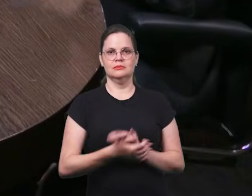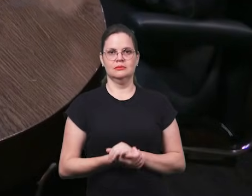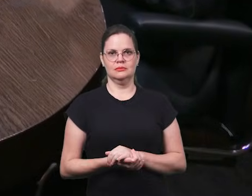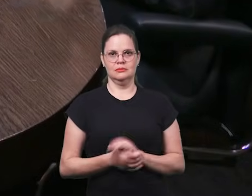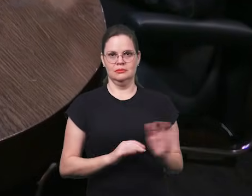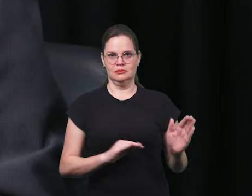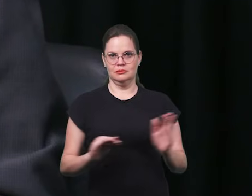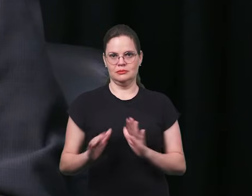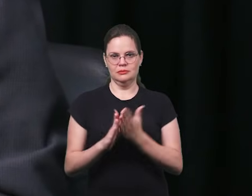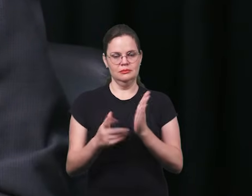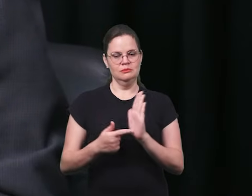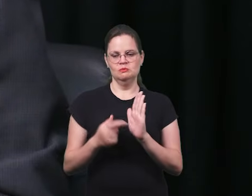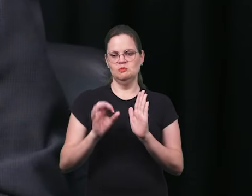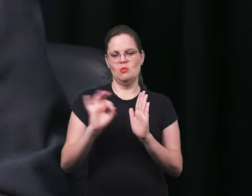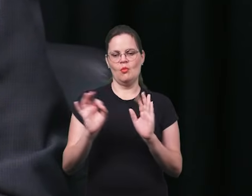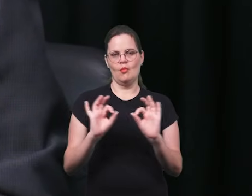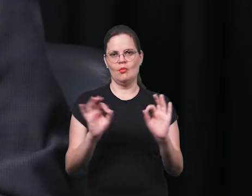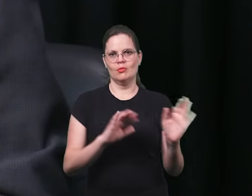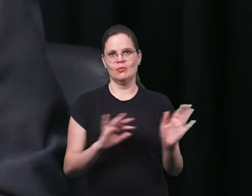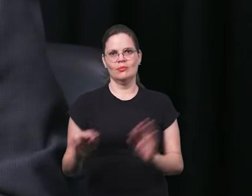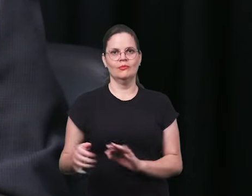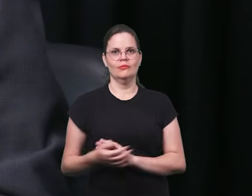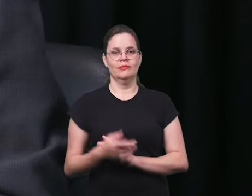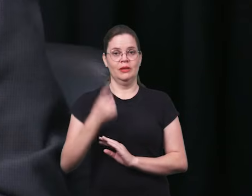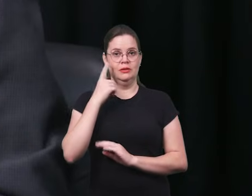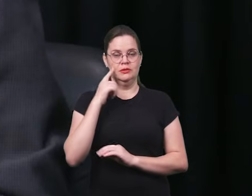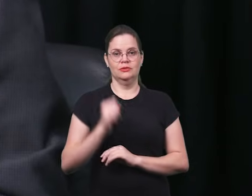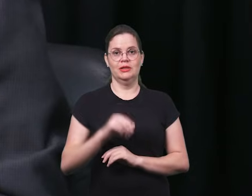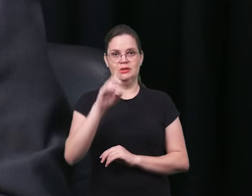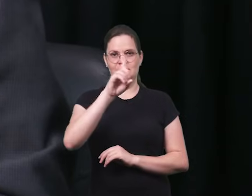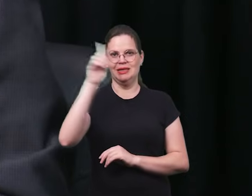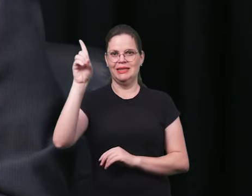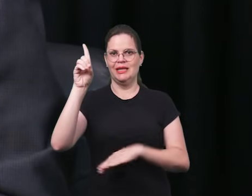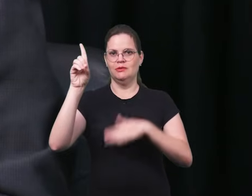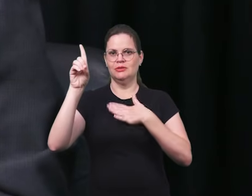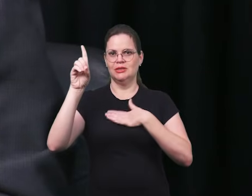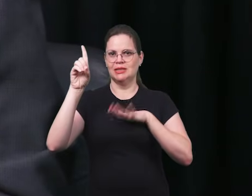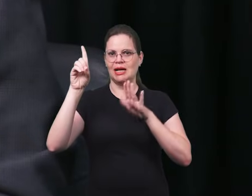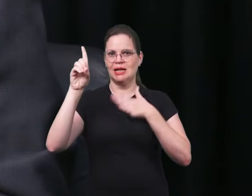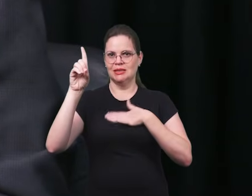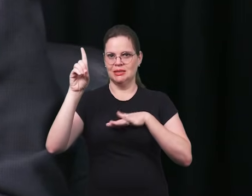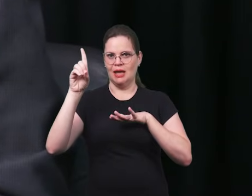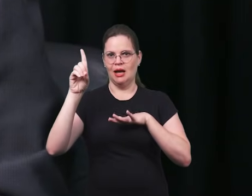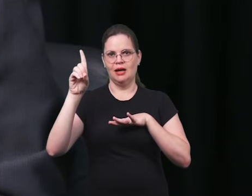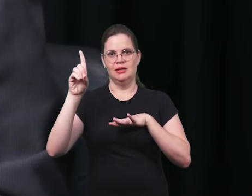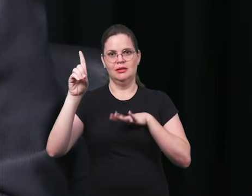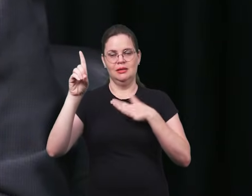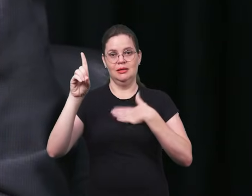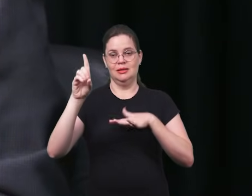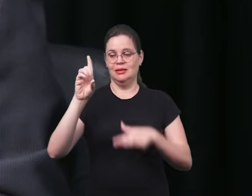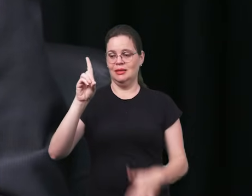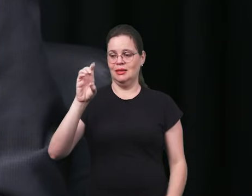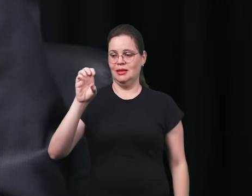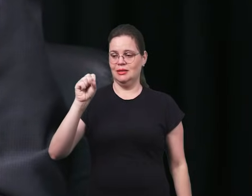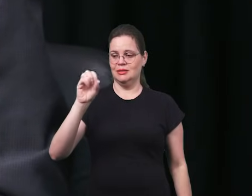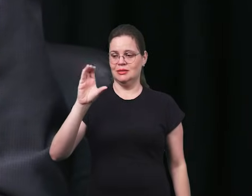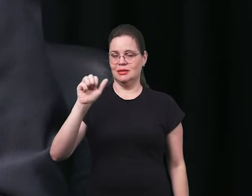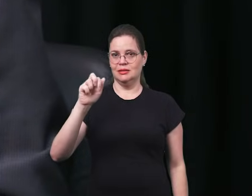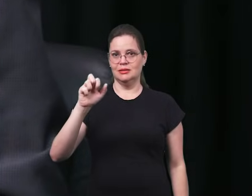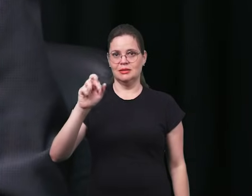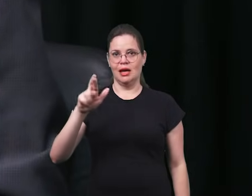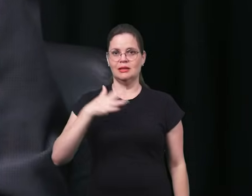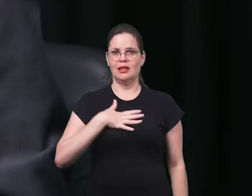o dia 7º aqui e o descanso de Deus, descansou no 7º dia,